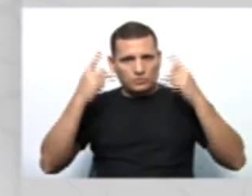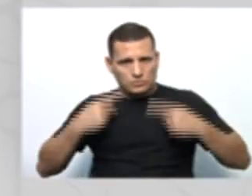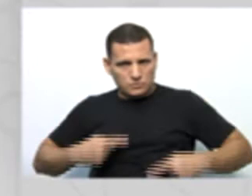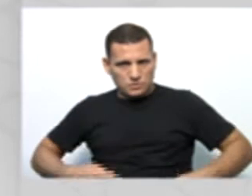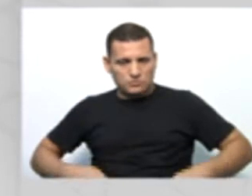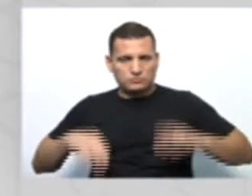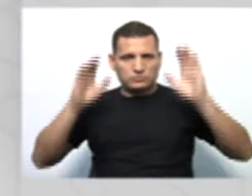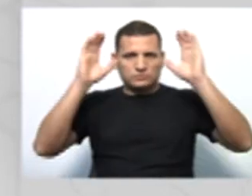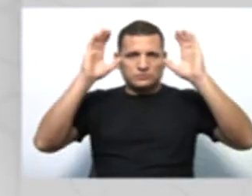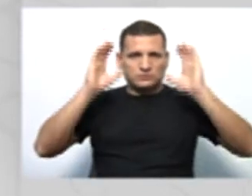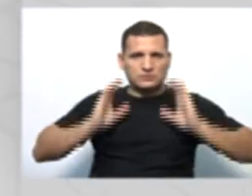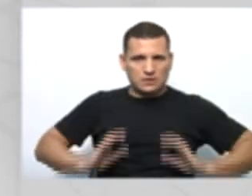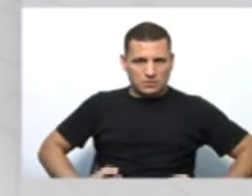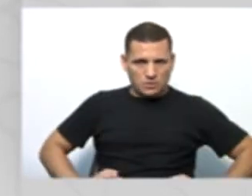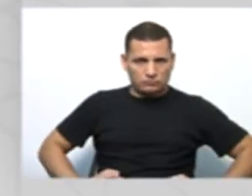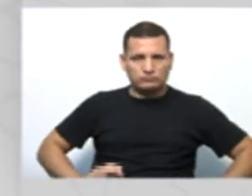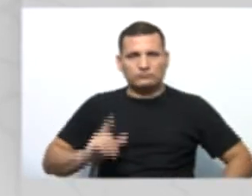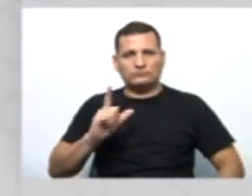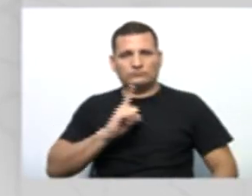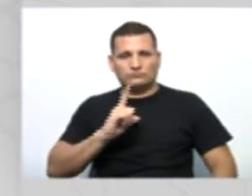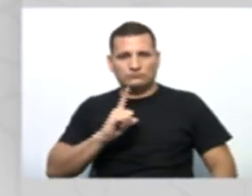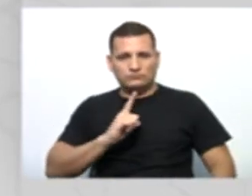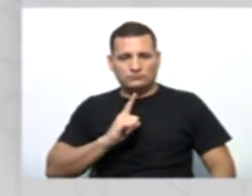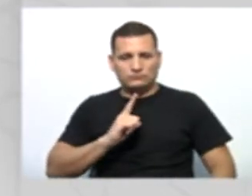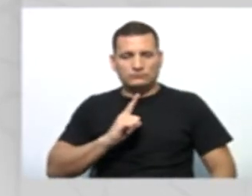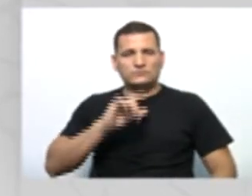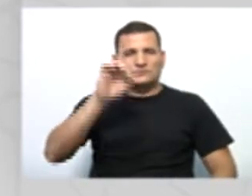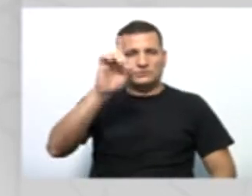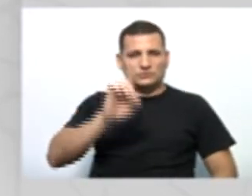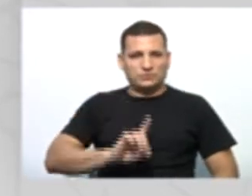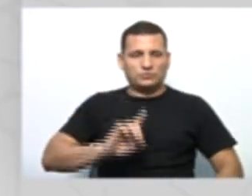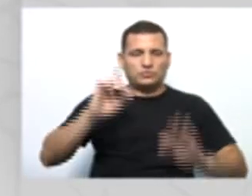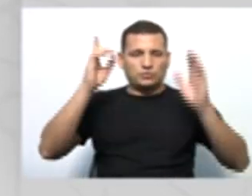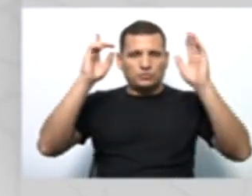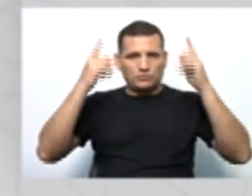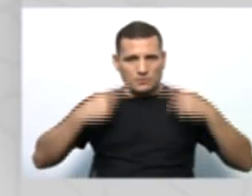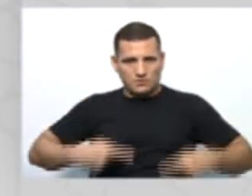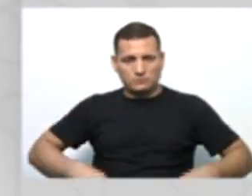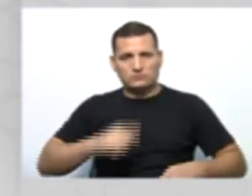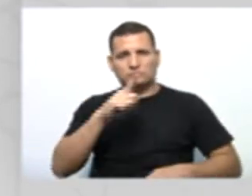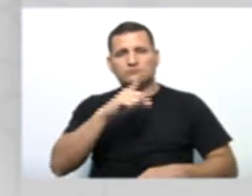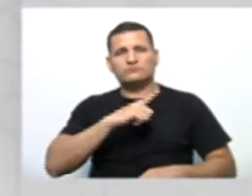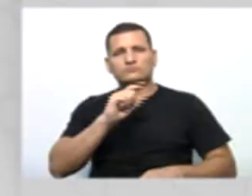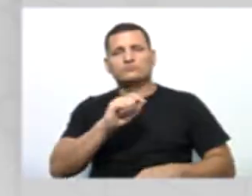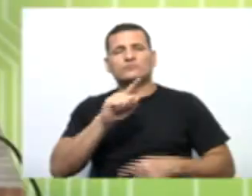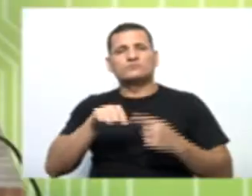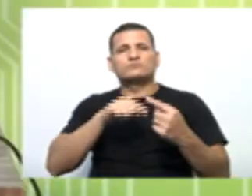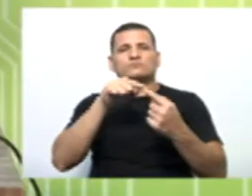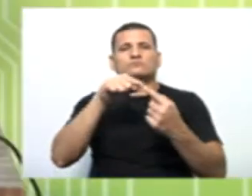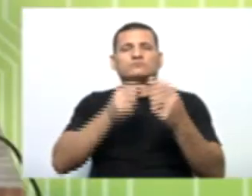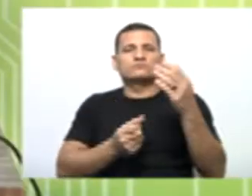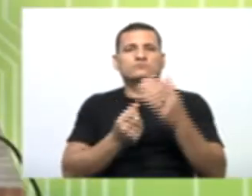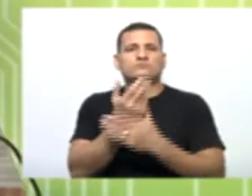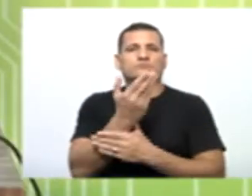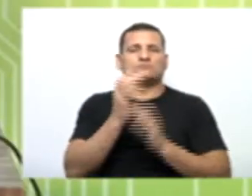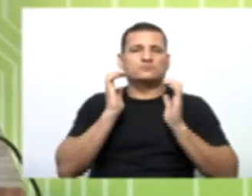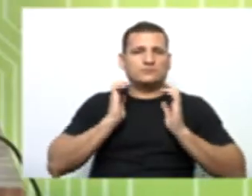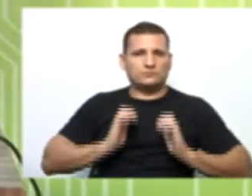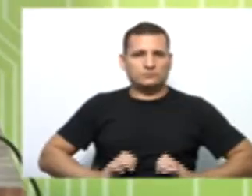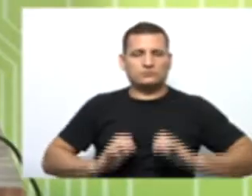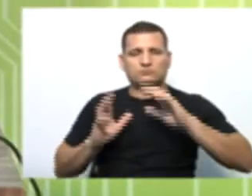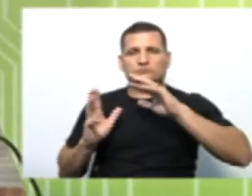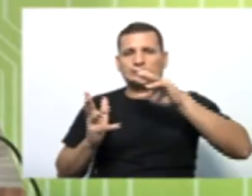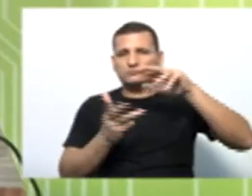Nós temos a Declaração Universal dos Direitos Humanos, que teve como objetivo criar uma ética universal em relação aos direitos